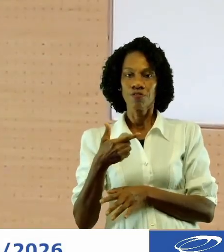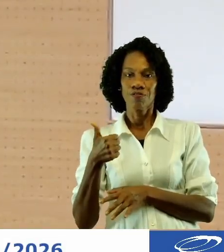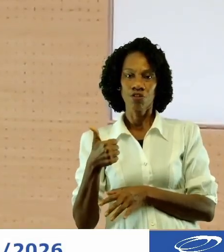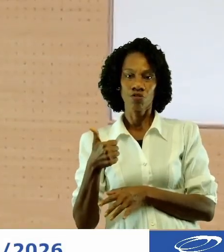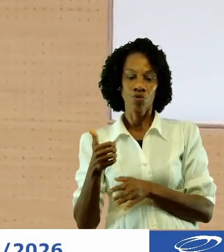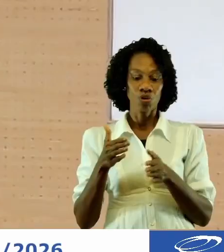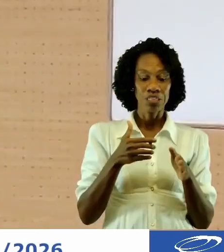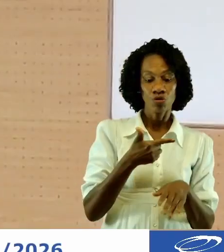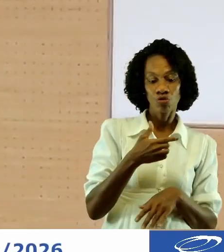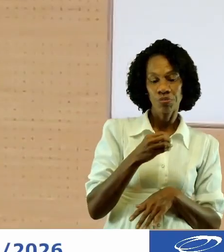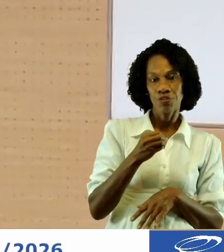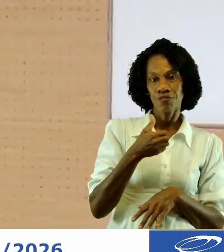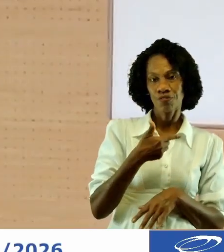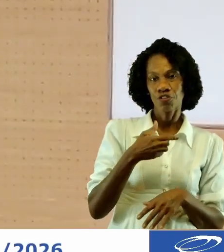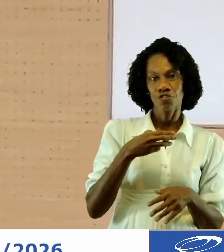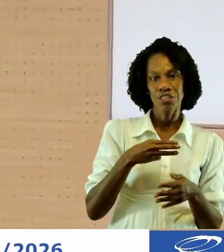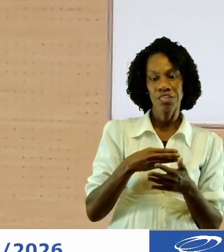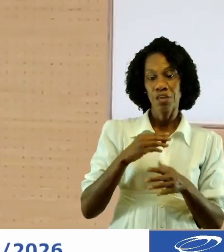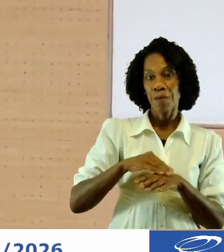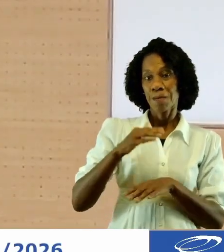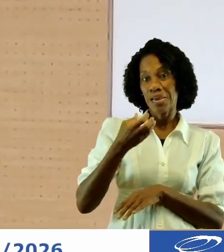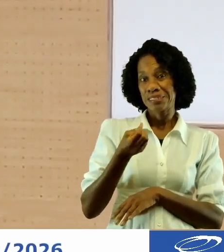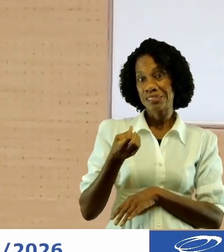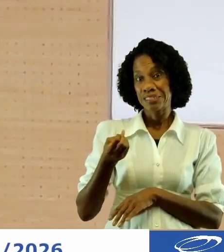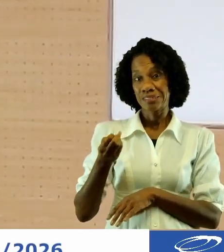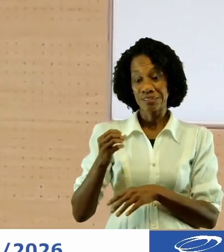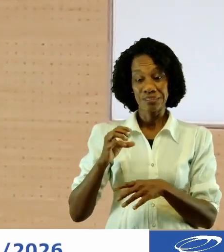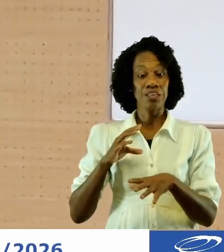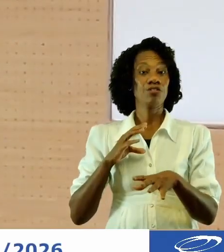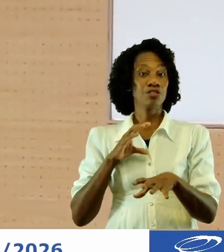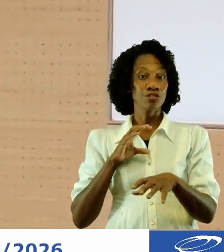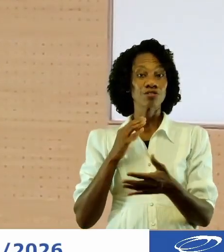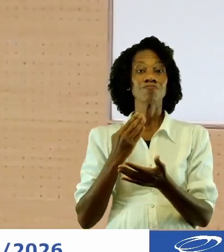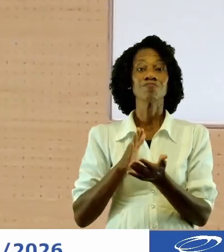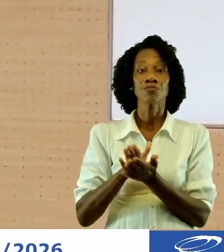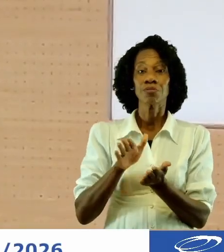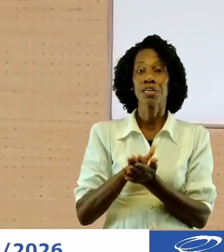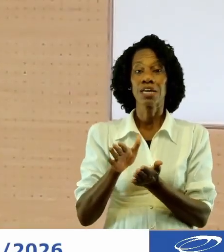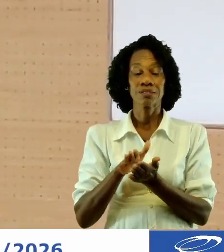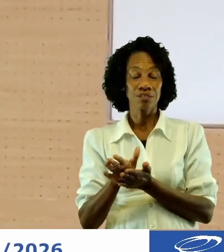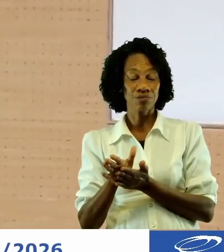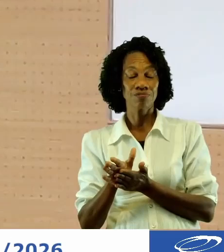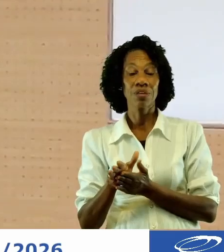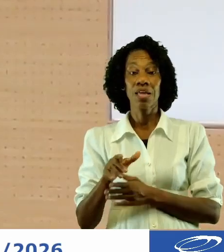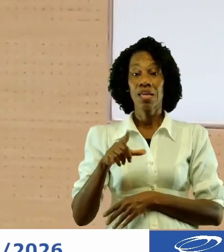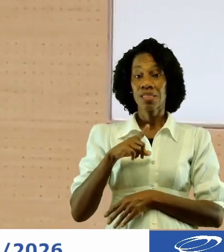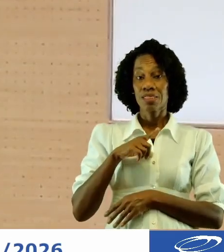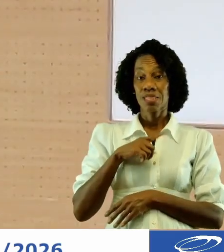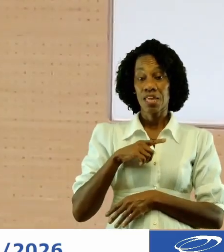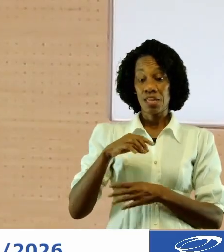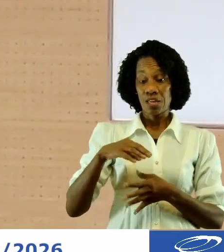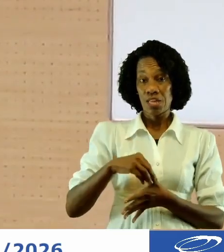de 700 artigos publicados em periódicos nacionais e internacionais, com mais de 23 mil citações. Além disso, ele é líder do grupo